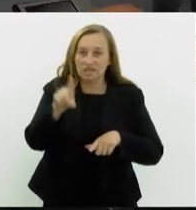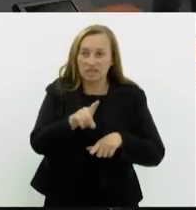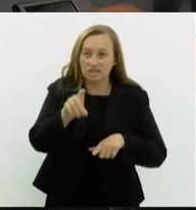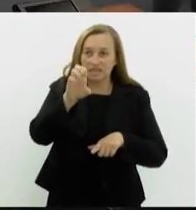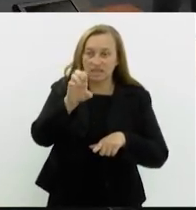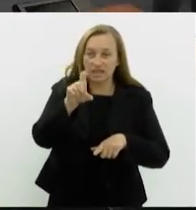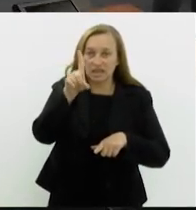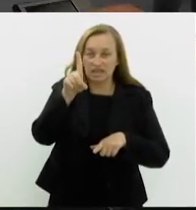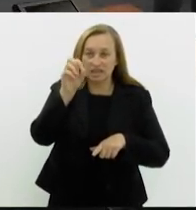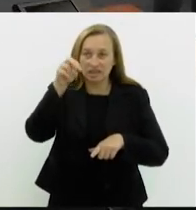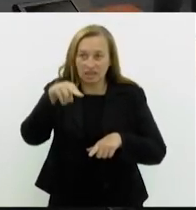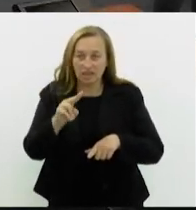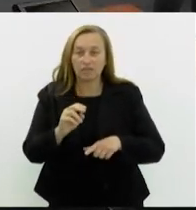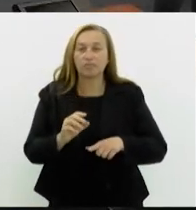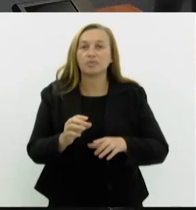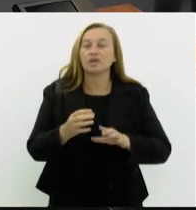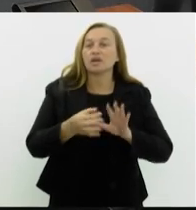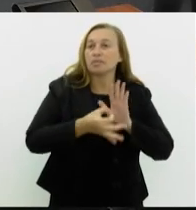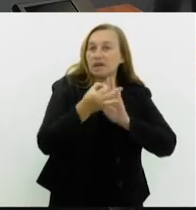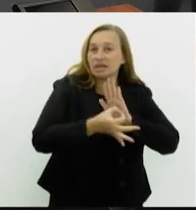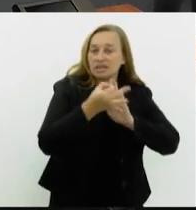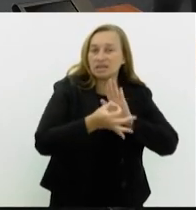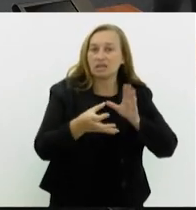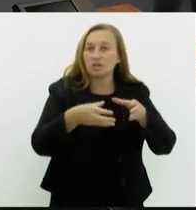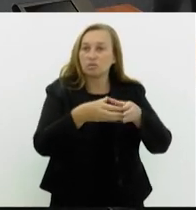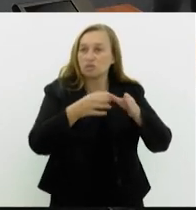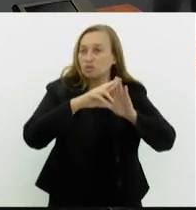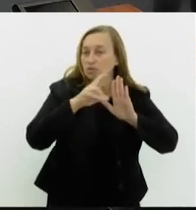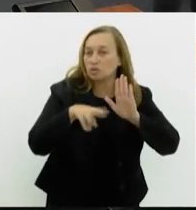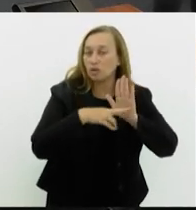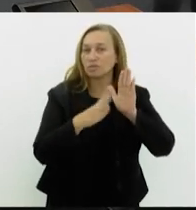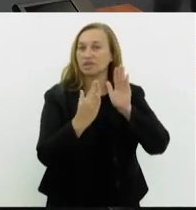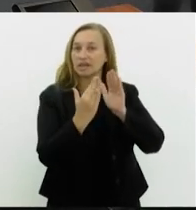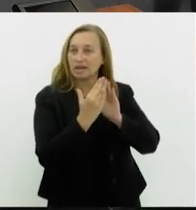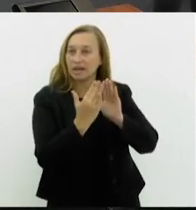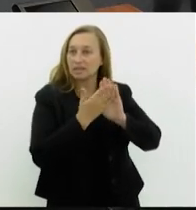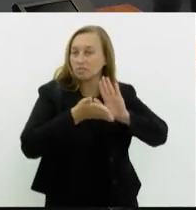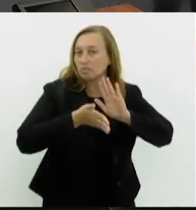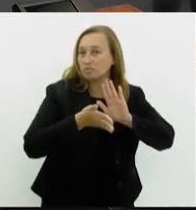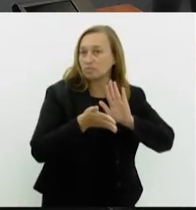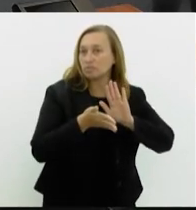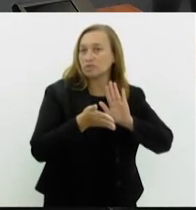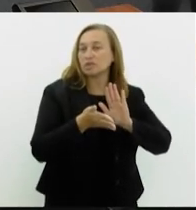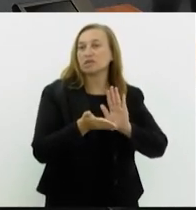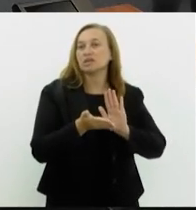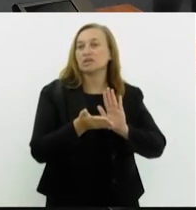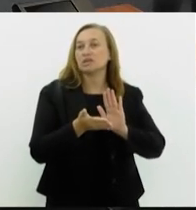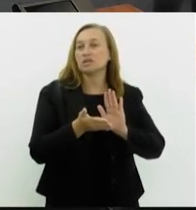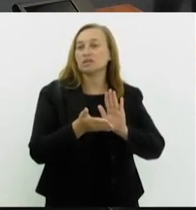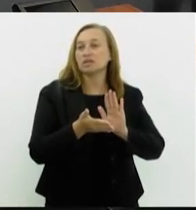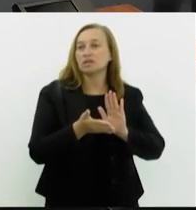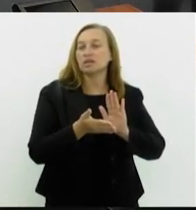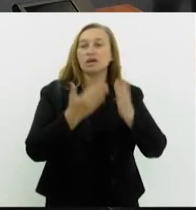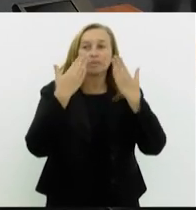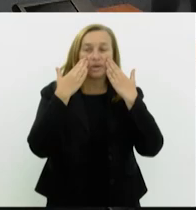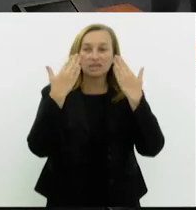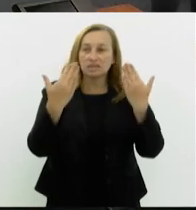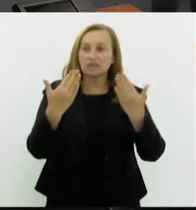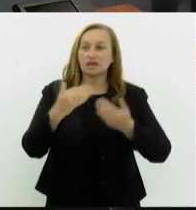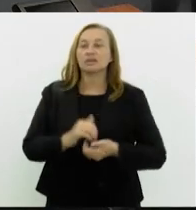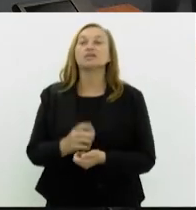pendente de parecer da Comissão de Normas Internas e Proposições. Para apresentar o